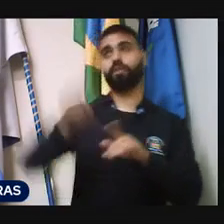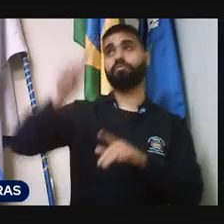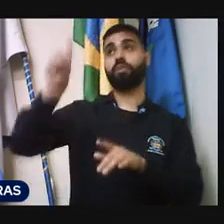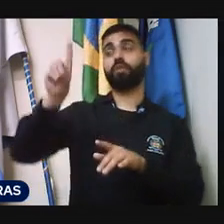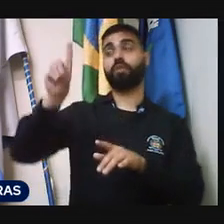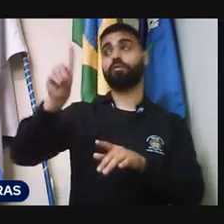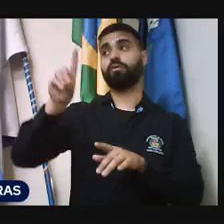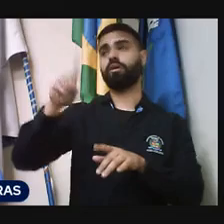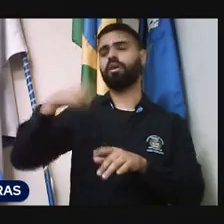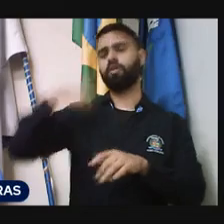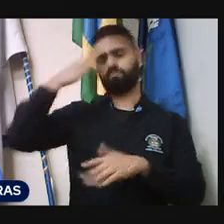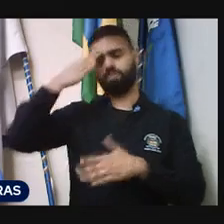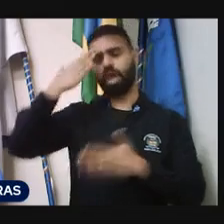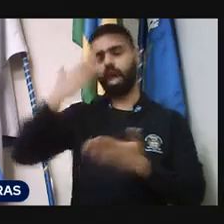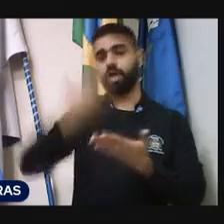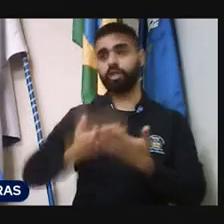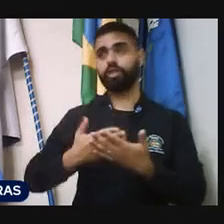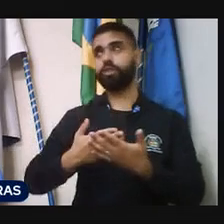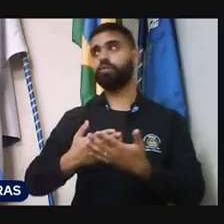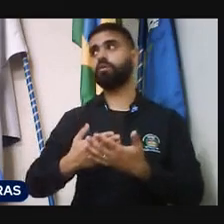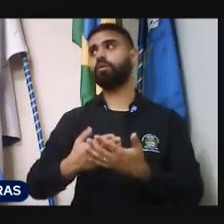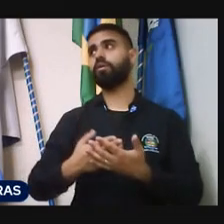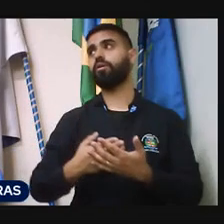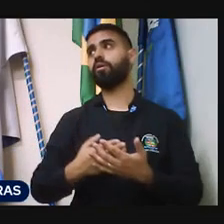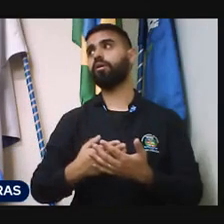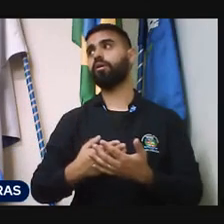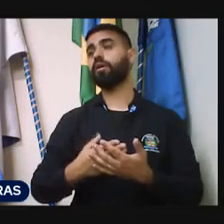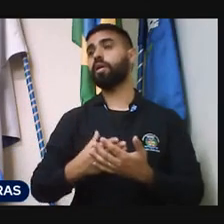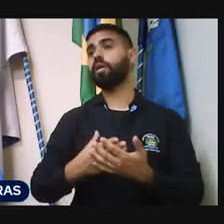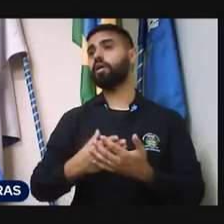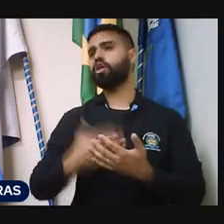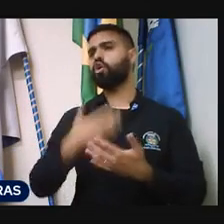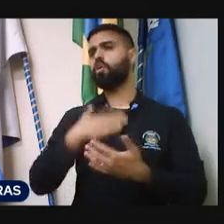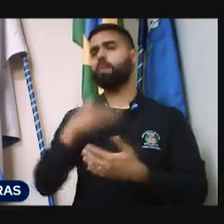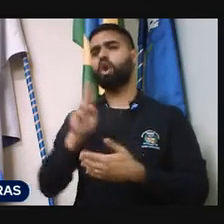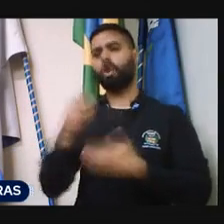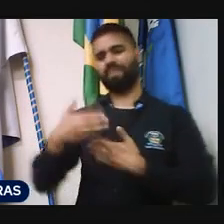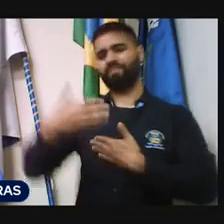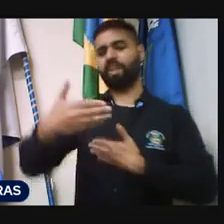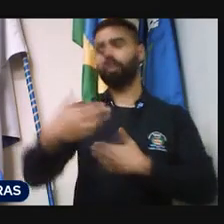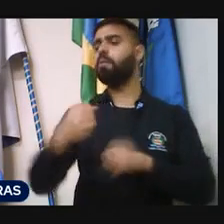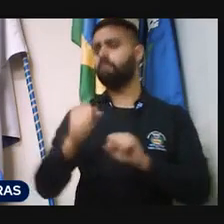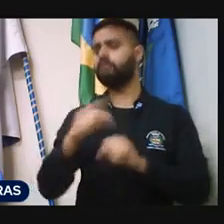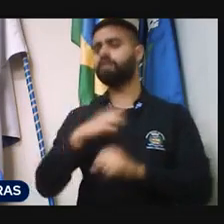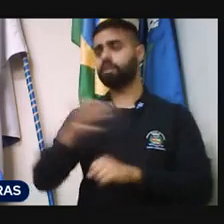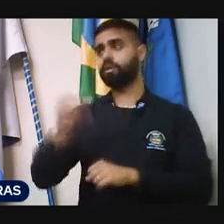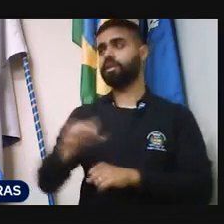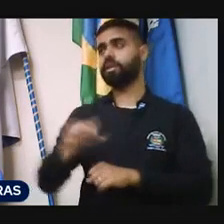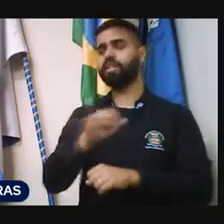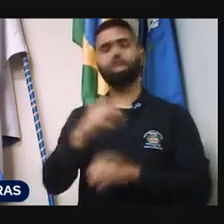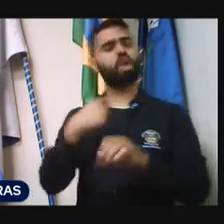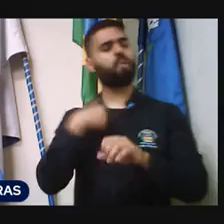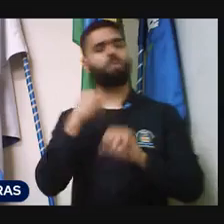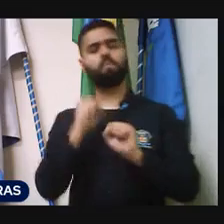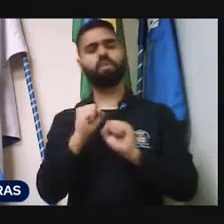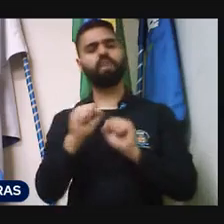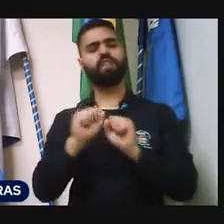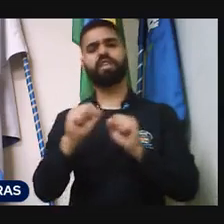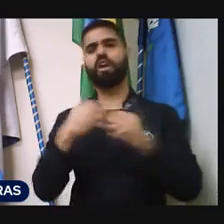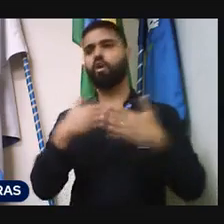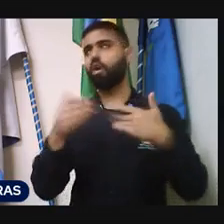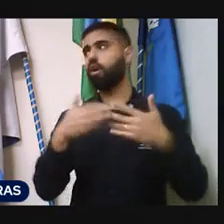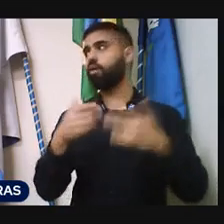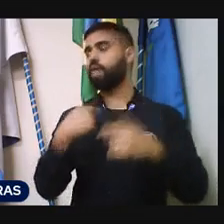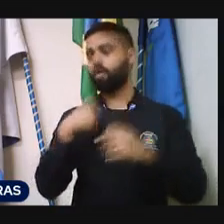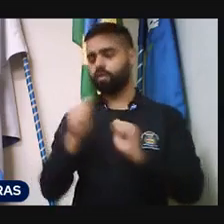início eu confio início põe o meu nome é a frente pode ter certeza e o que eu puder fazer eu